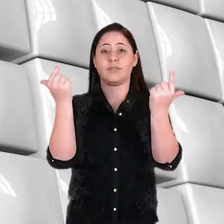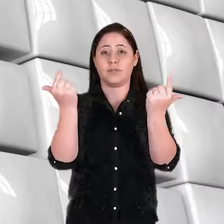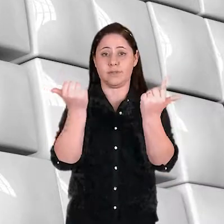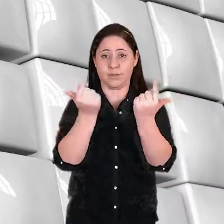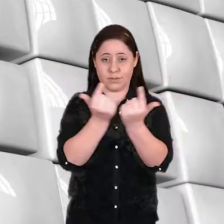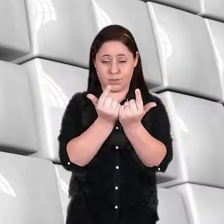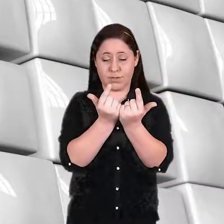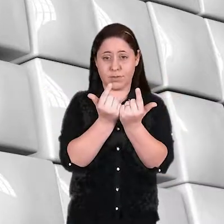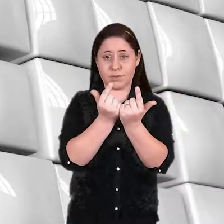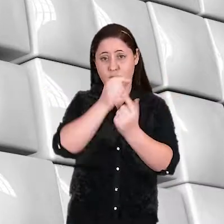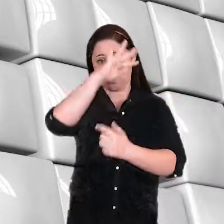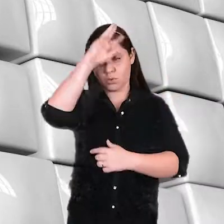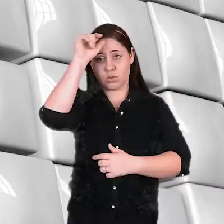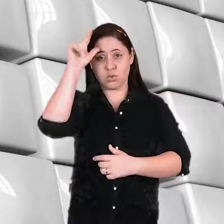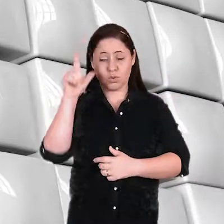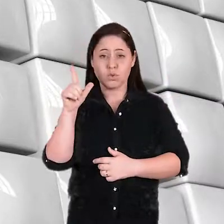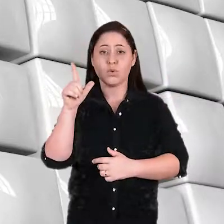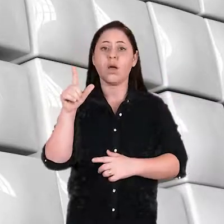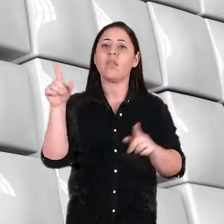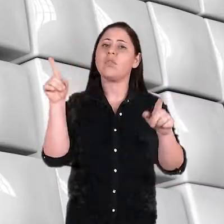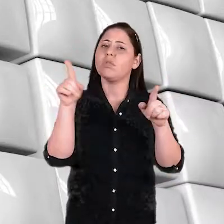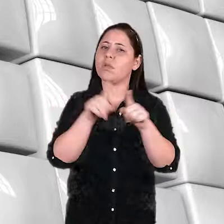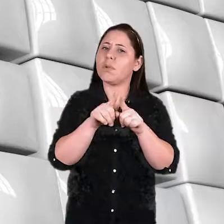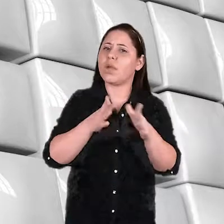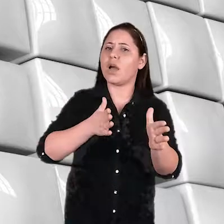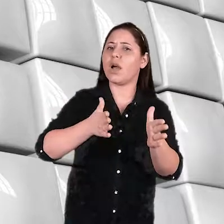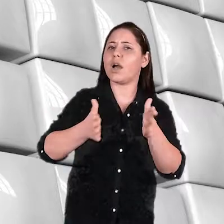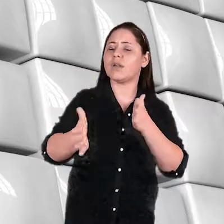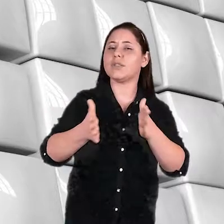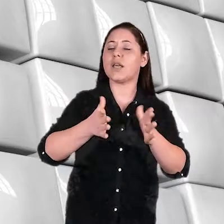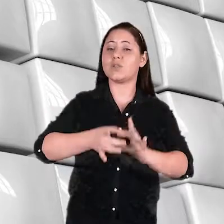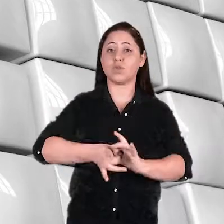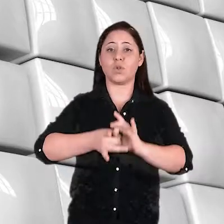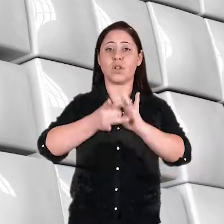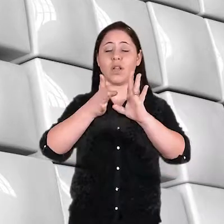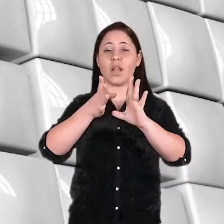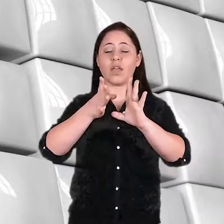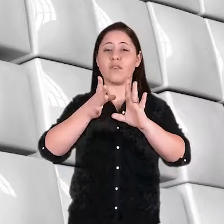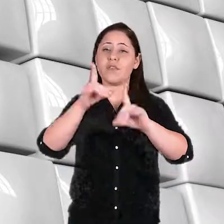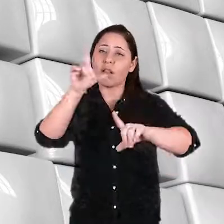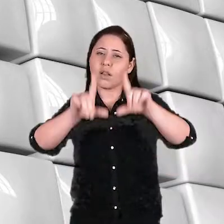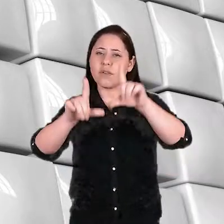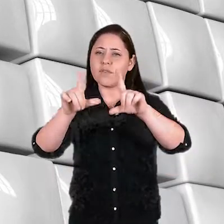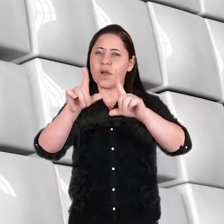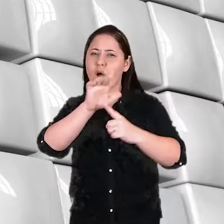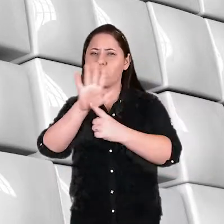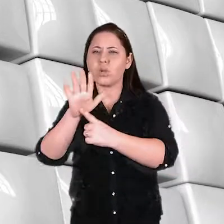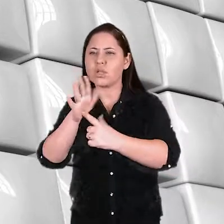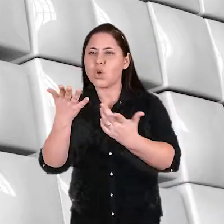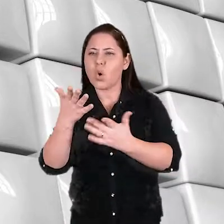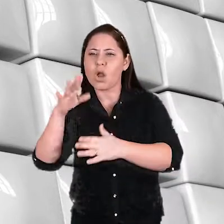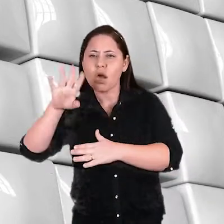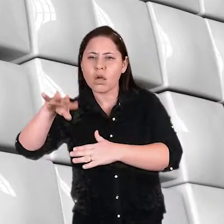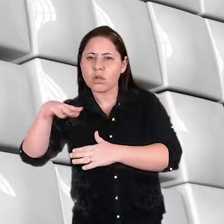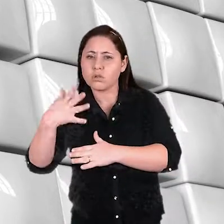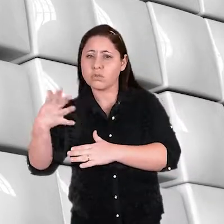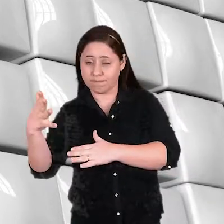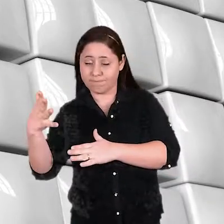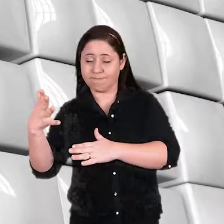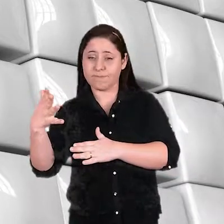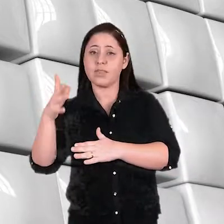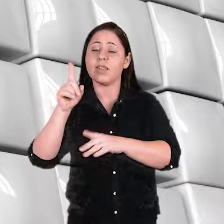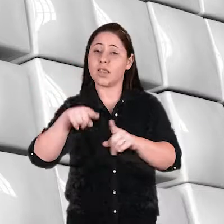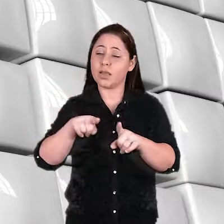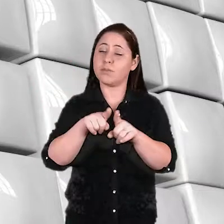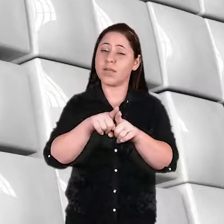YouTube da Assembleia Legislativa de Mato Grosso do Sul, com acesso disponível por meio do QR Code que aparece